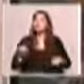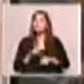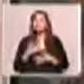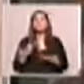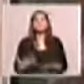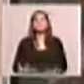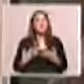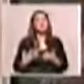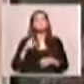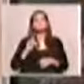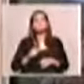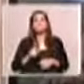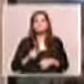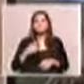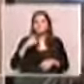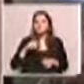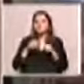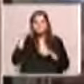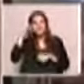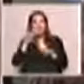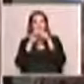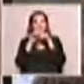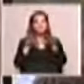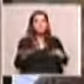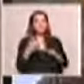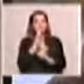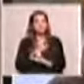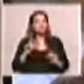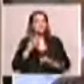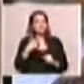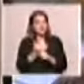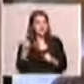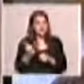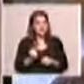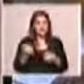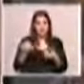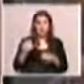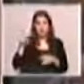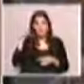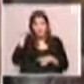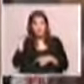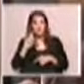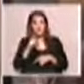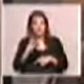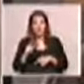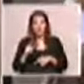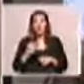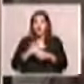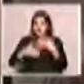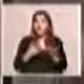quer replicar uma ideia excelente, uma ação que decorreu na Madeira, os livros...